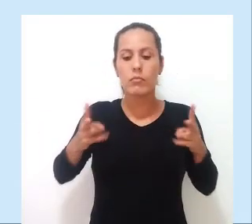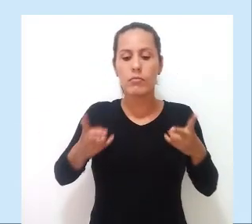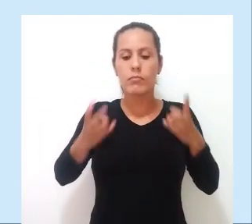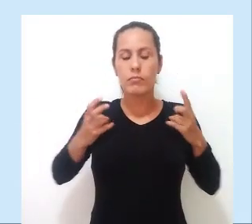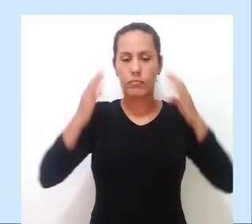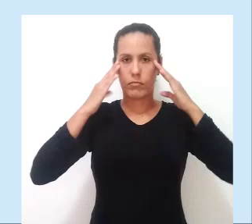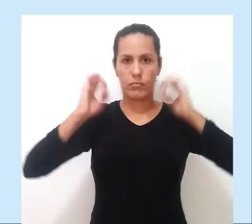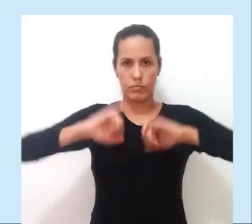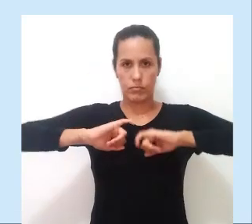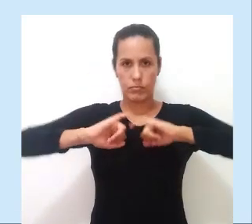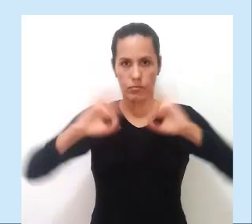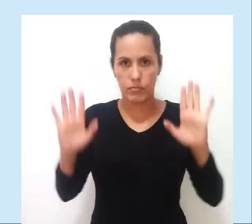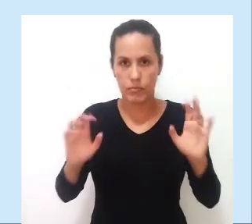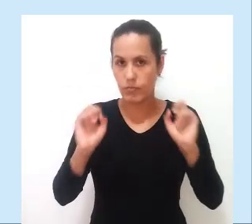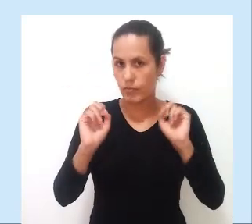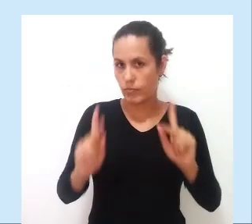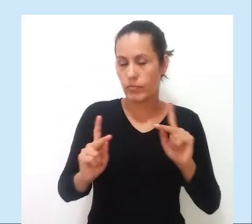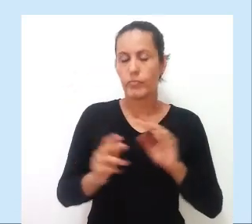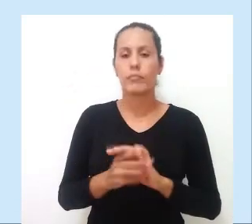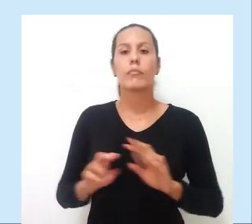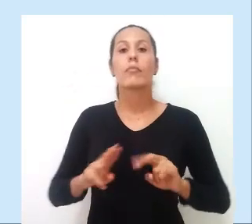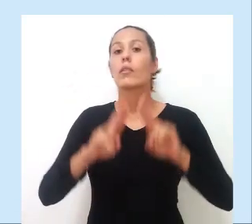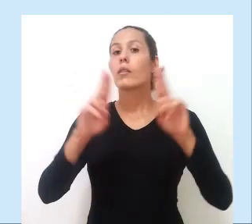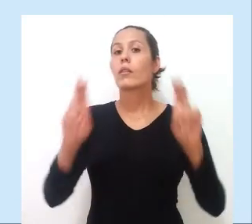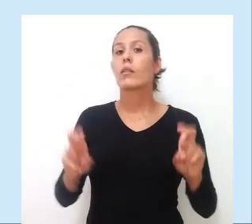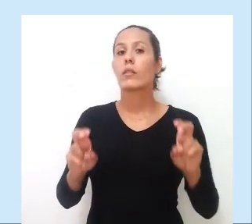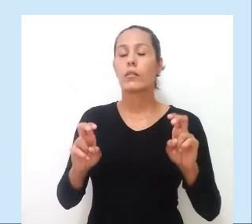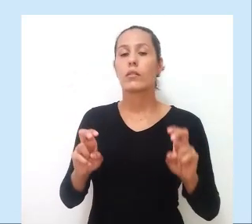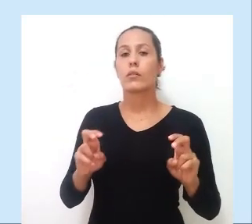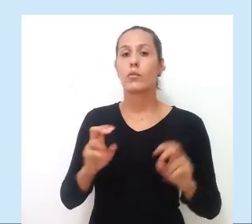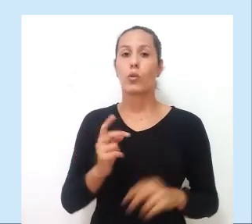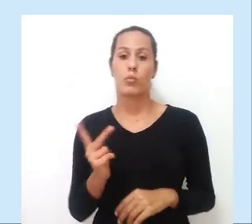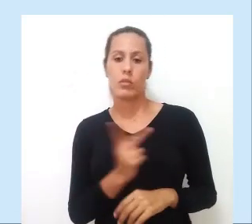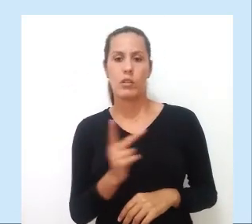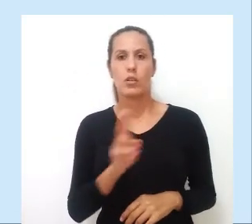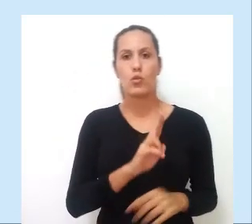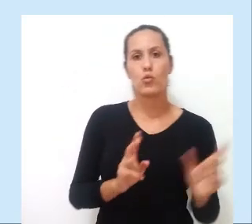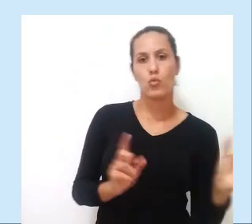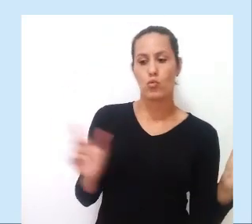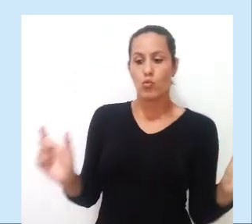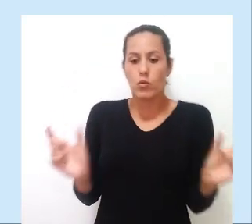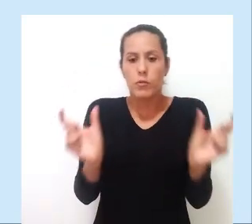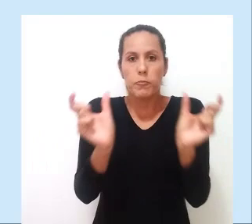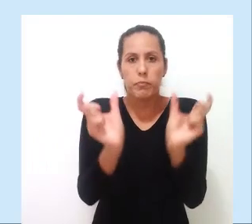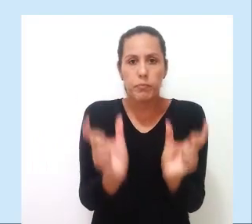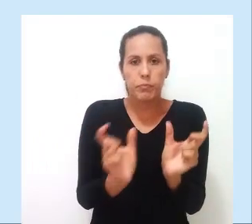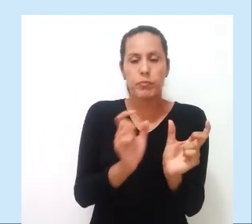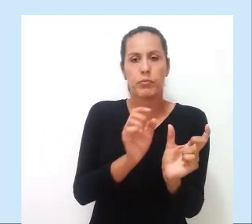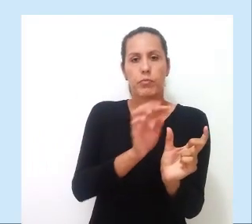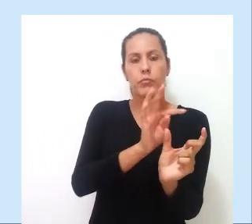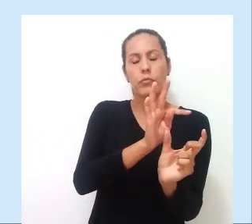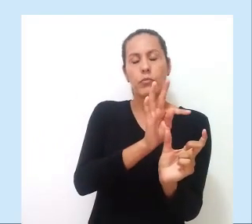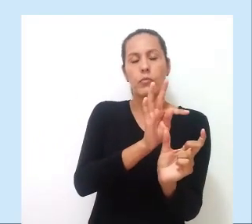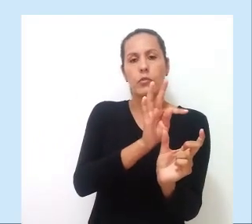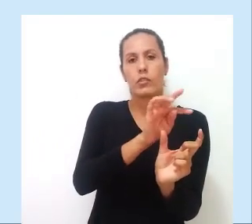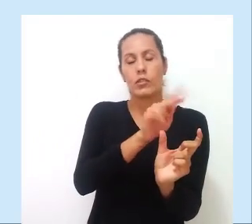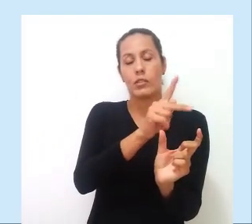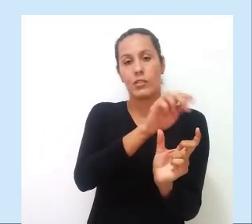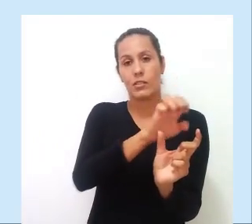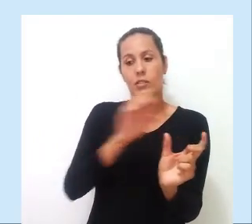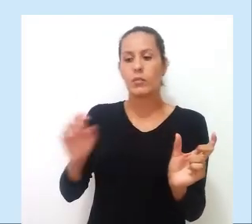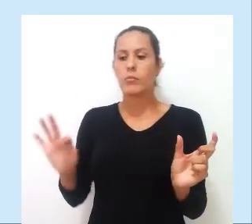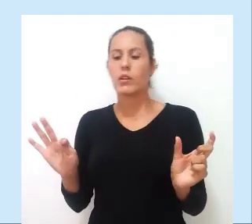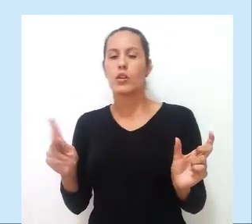Então, prestem bastante atenção a isso. E com relação ao uso de this, that, this e those, a gente vai prestar